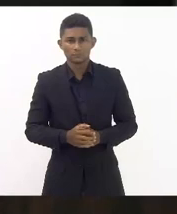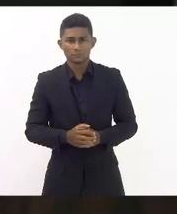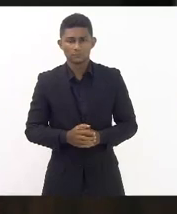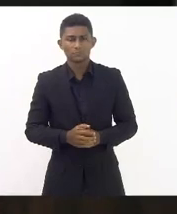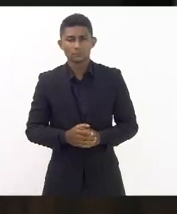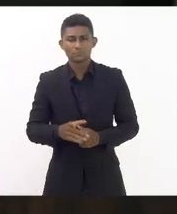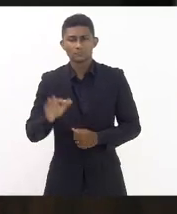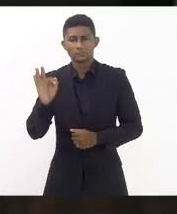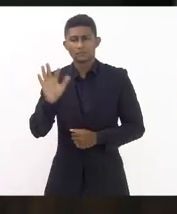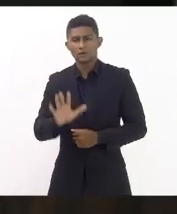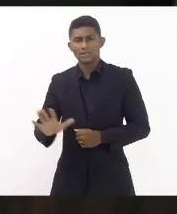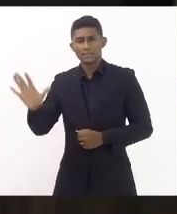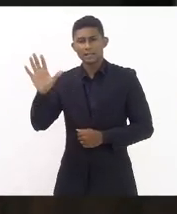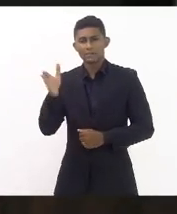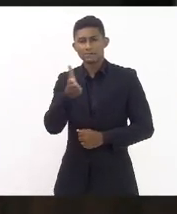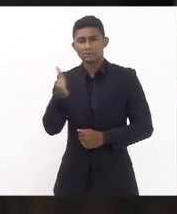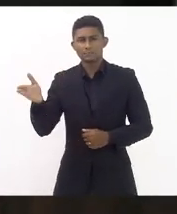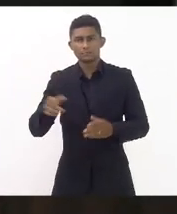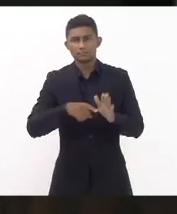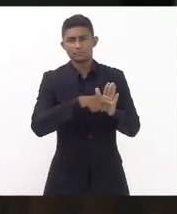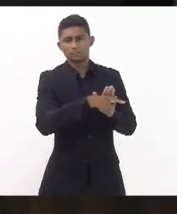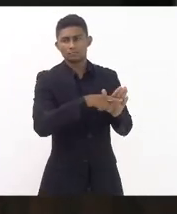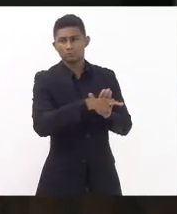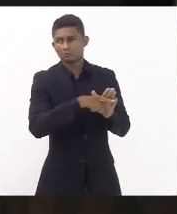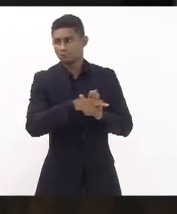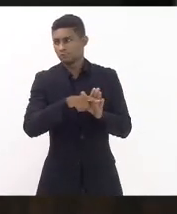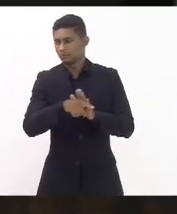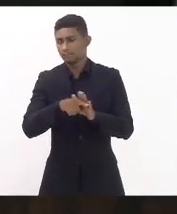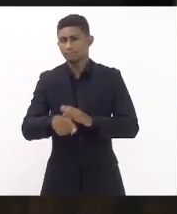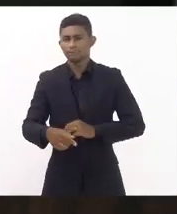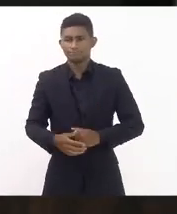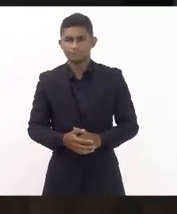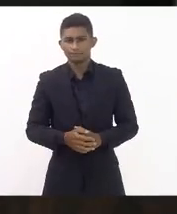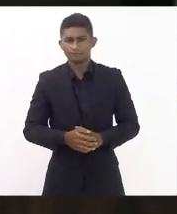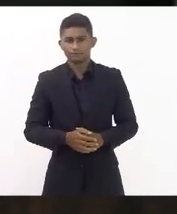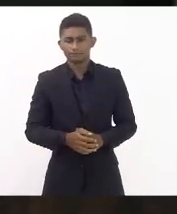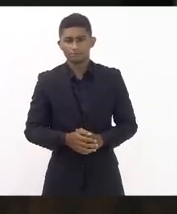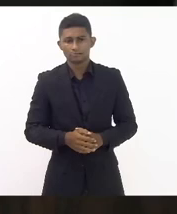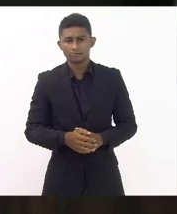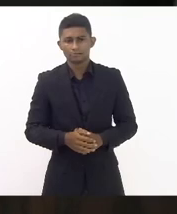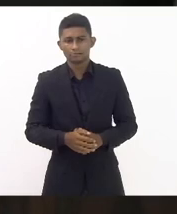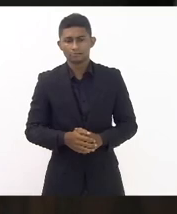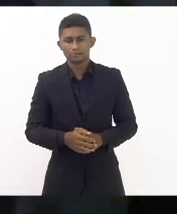Fazenda. Então não é esse. Ok. Mas, de qualquer forma, Alana